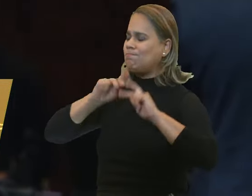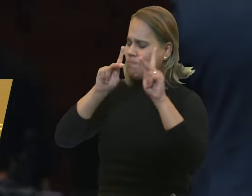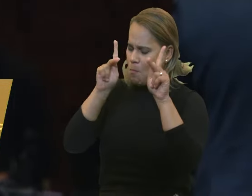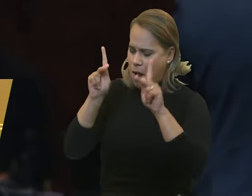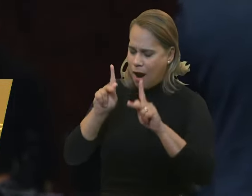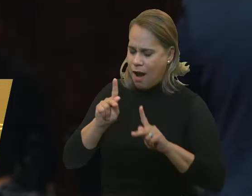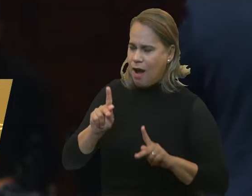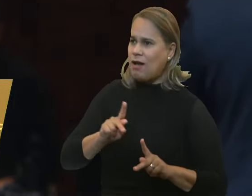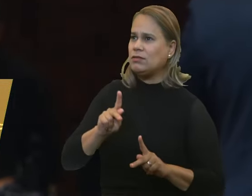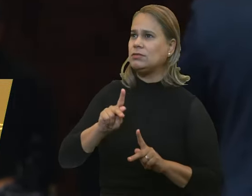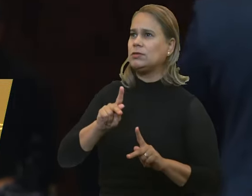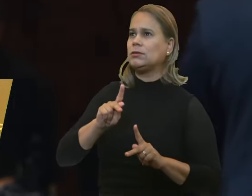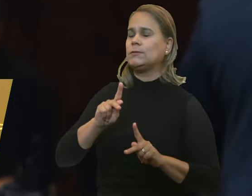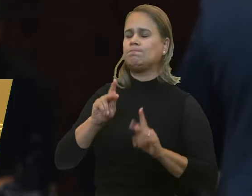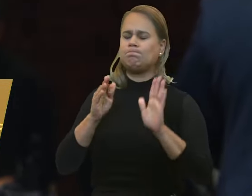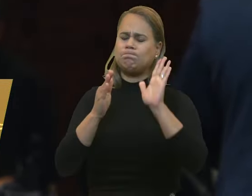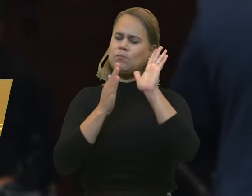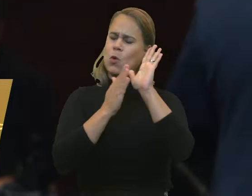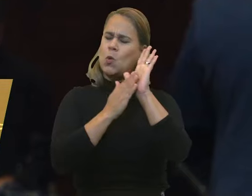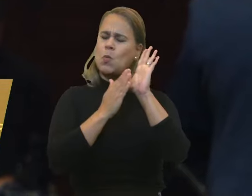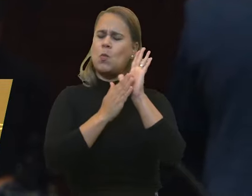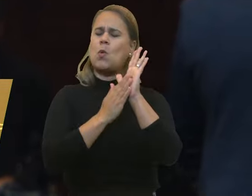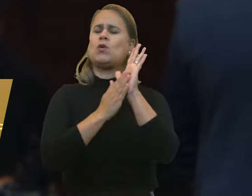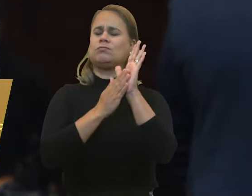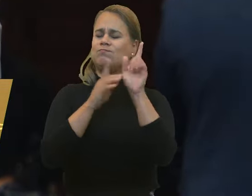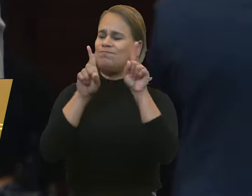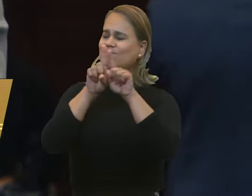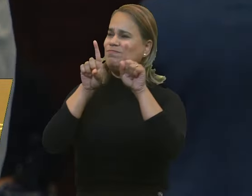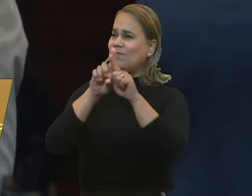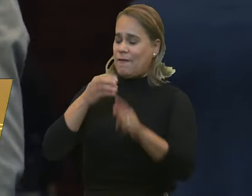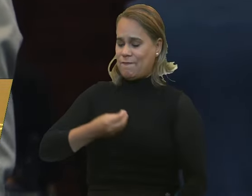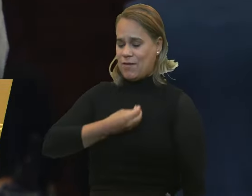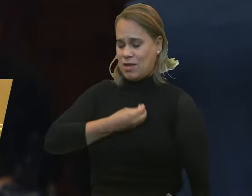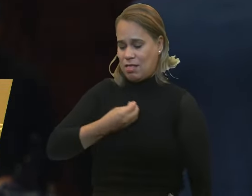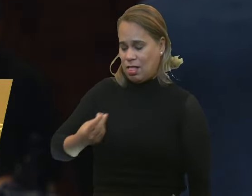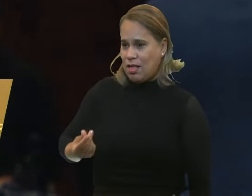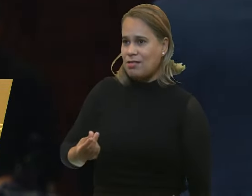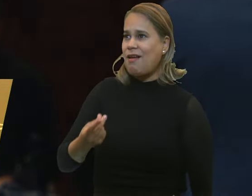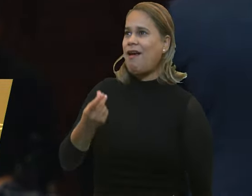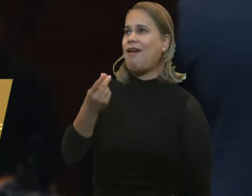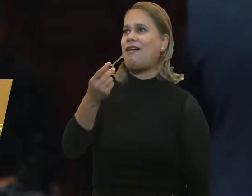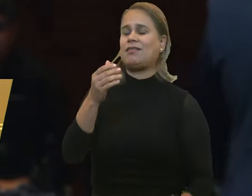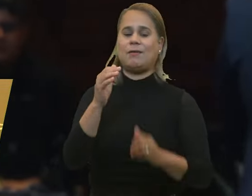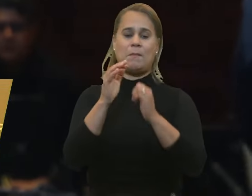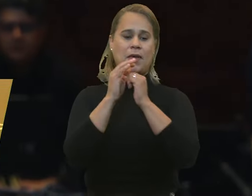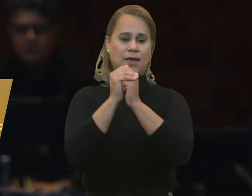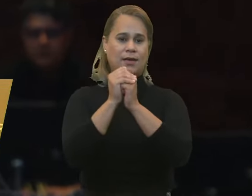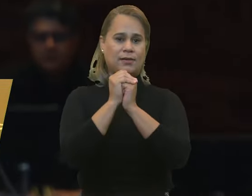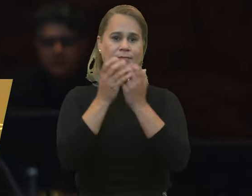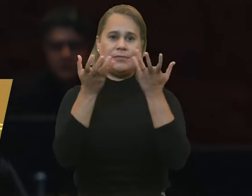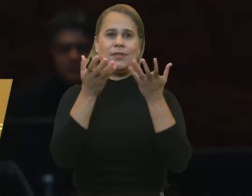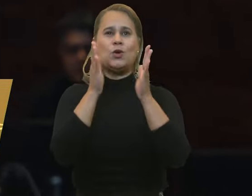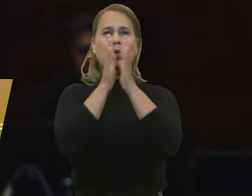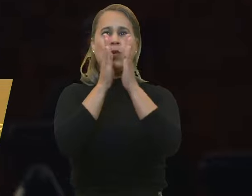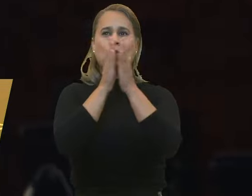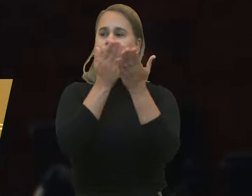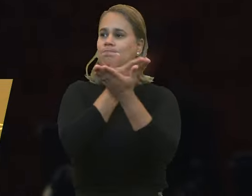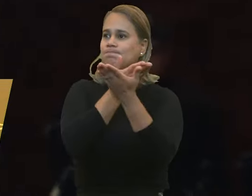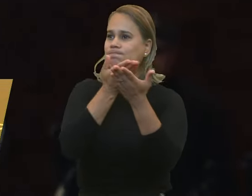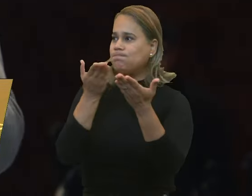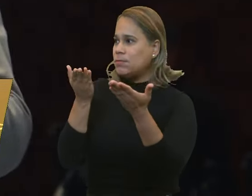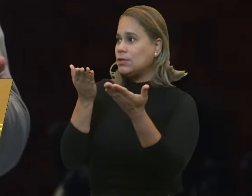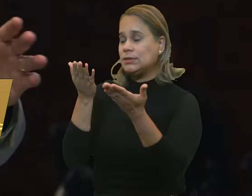propósito, vida eterna. Amém. Senhor, eu quero orar por essas pessoas hoje, agradecer